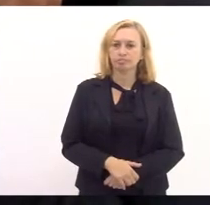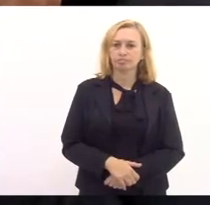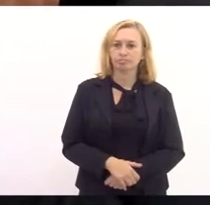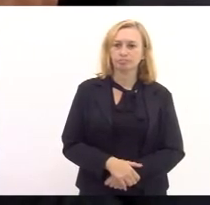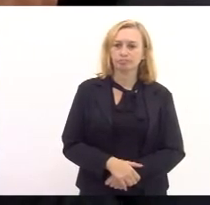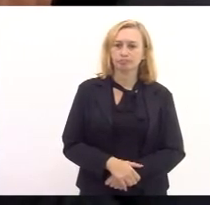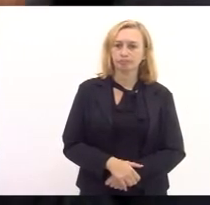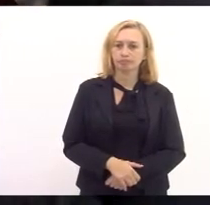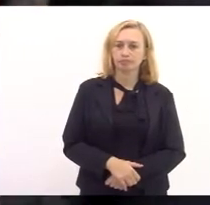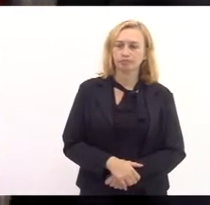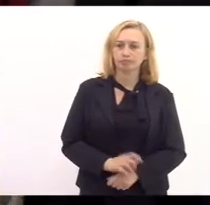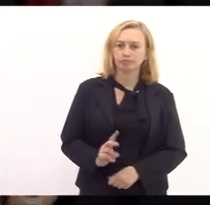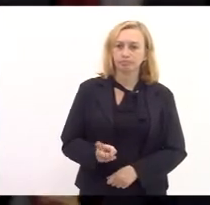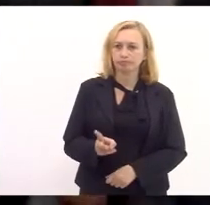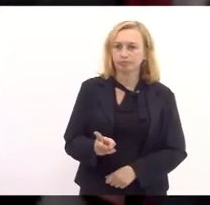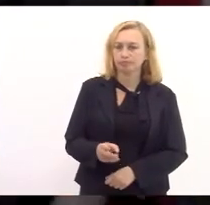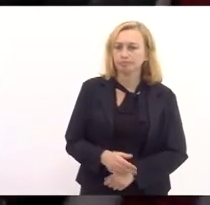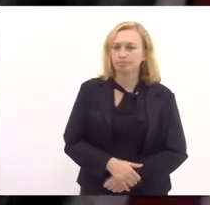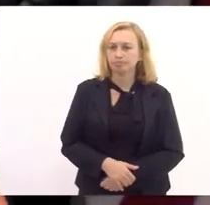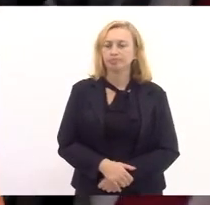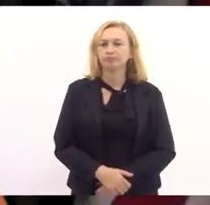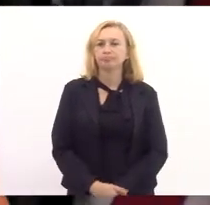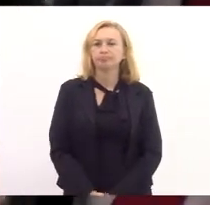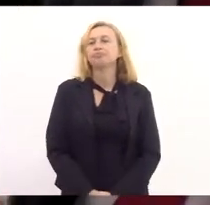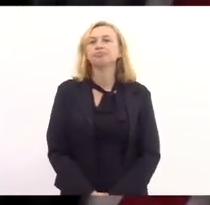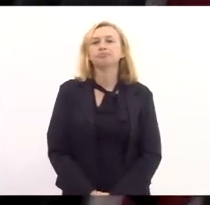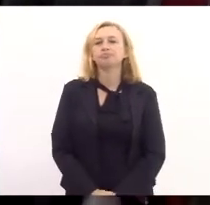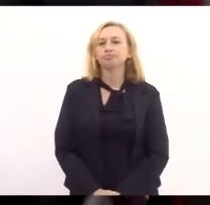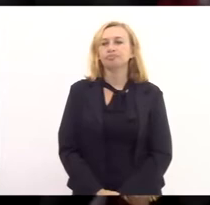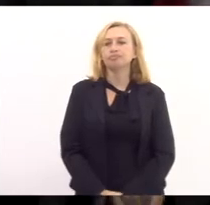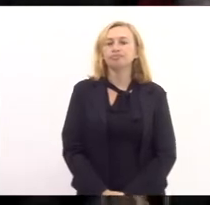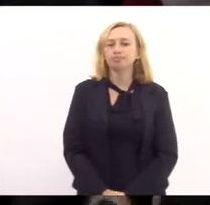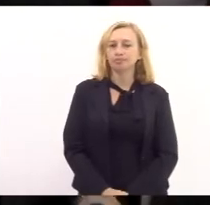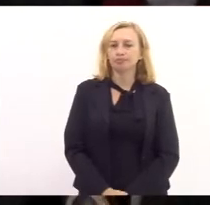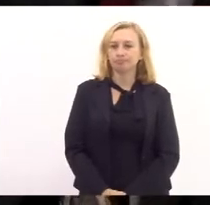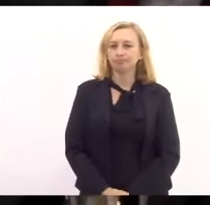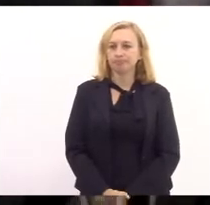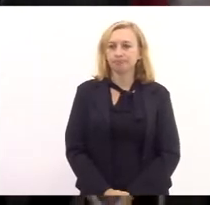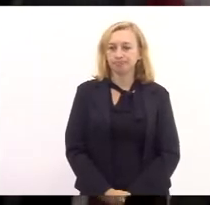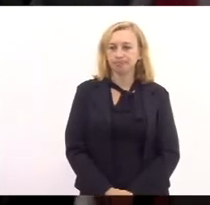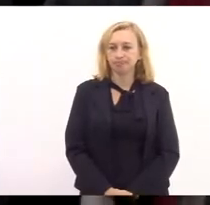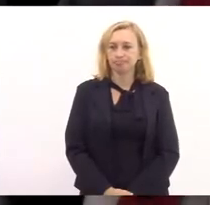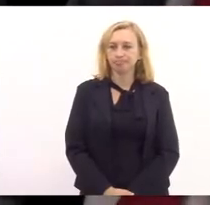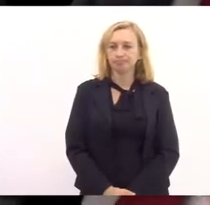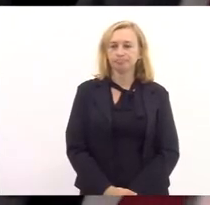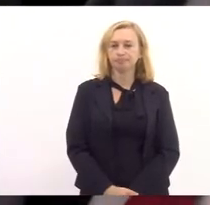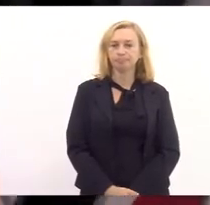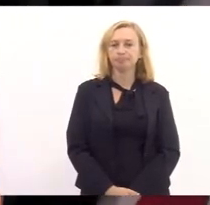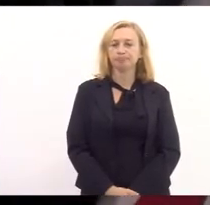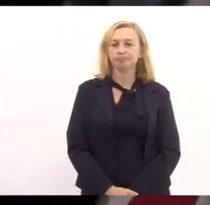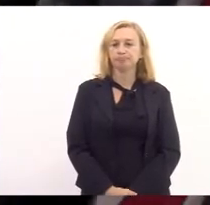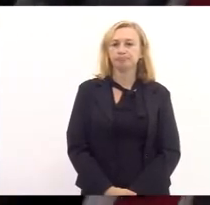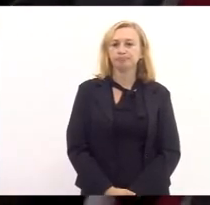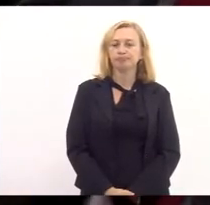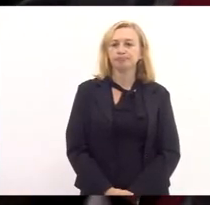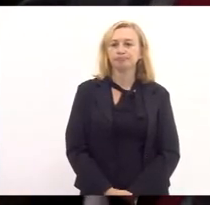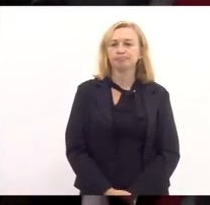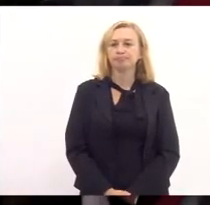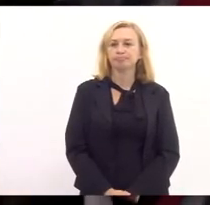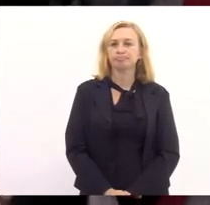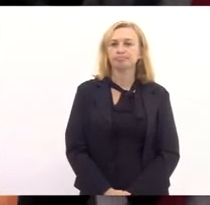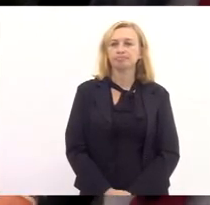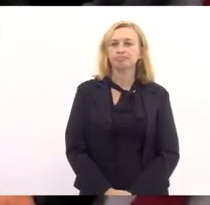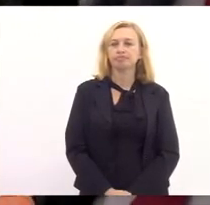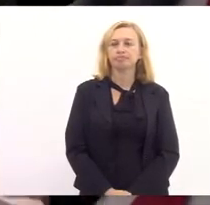e aí, continuando, então, inclusive, na esteira dessa pergunta do nobre deputado, já